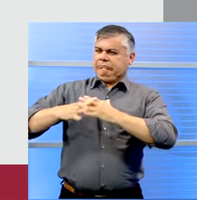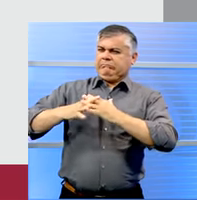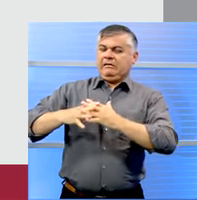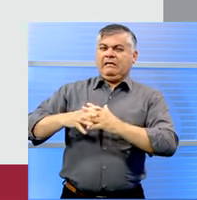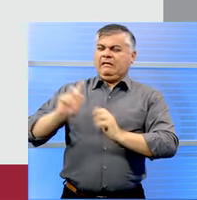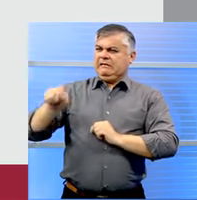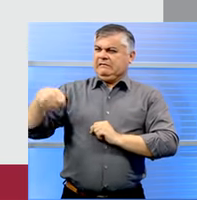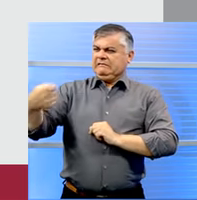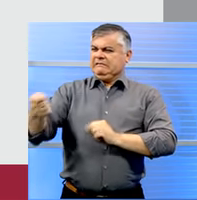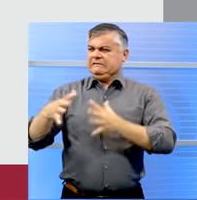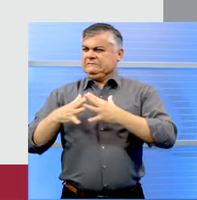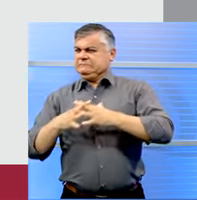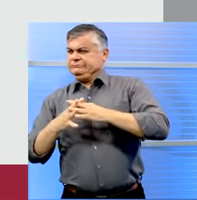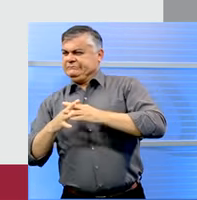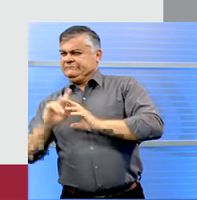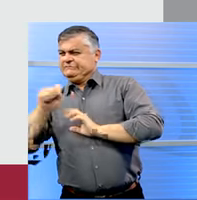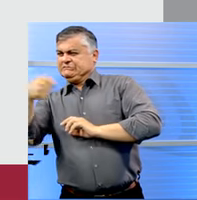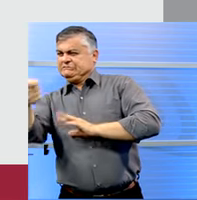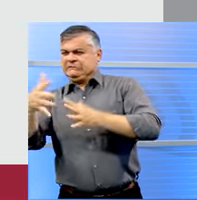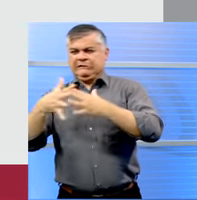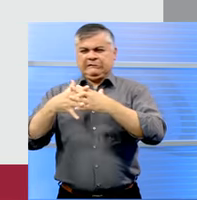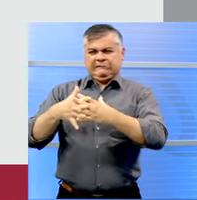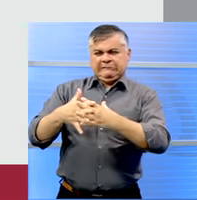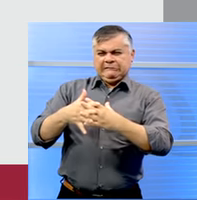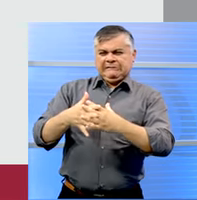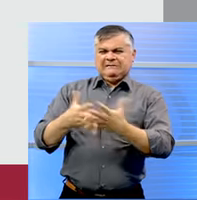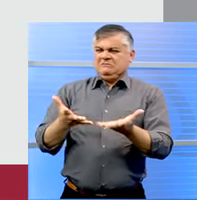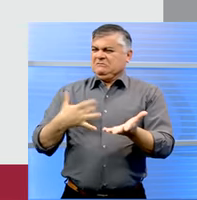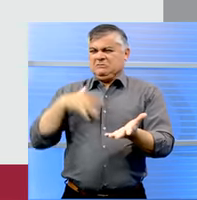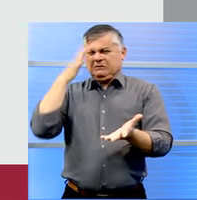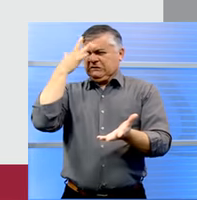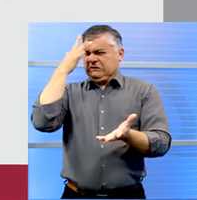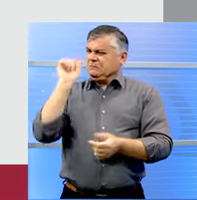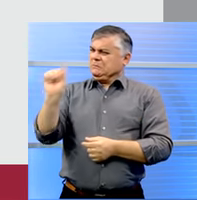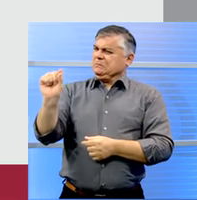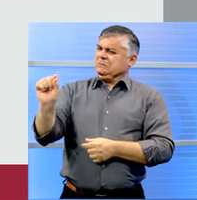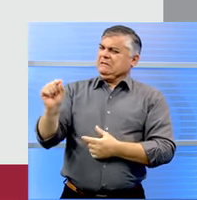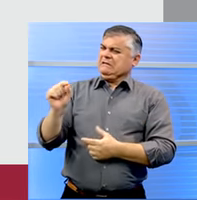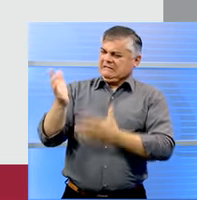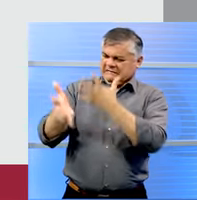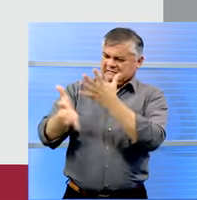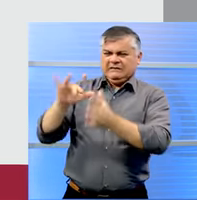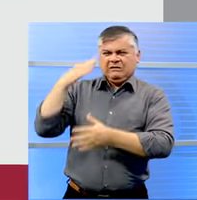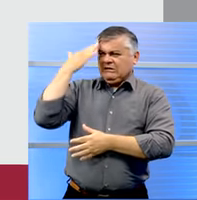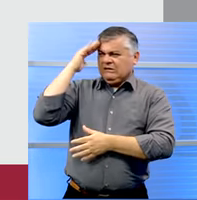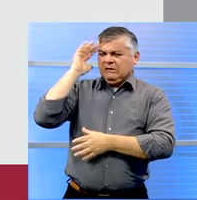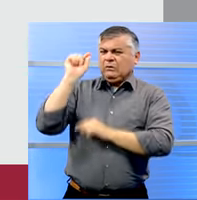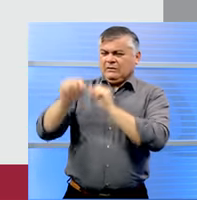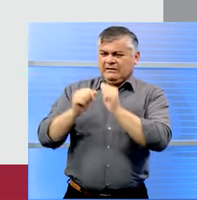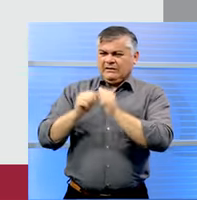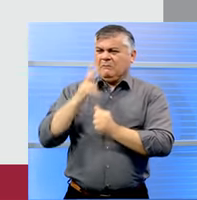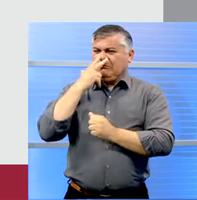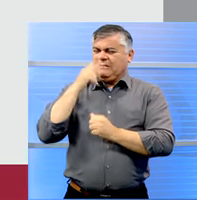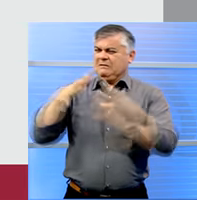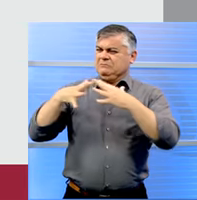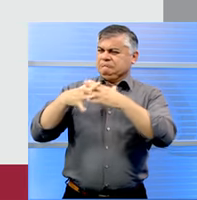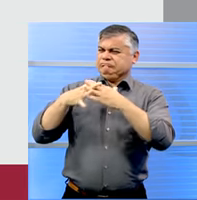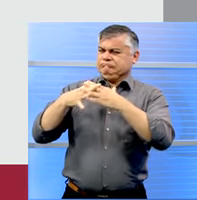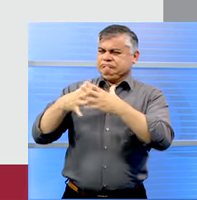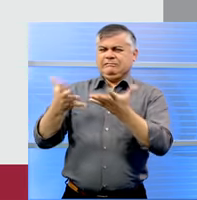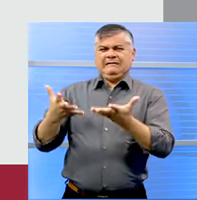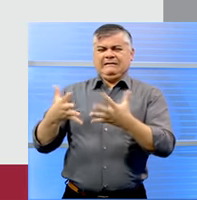um sinal, mas ele quer dizer qualquer coisa, menos aquilo que eu quero dizer. Distraidores quirêmicos são